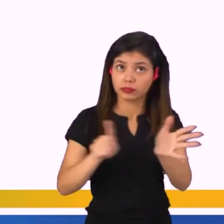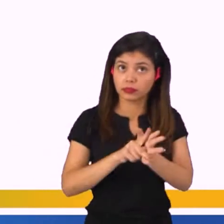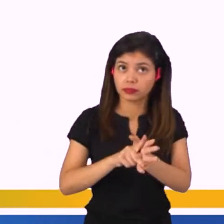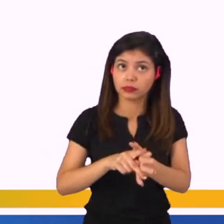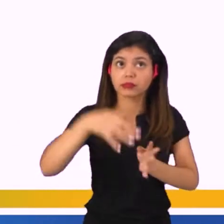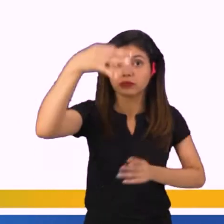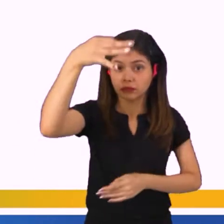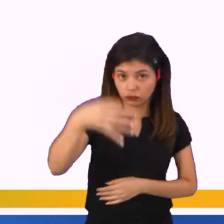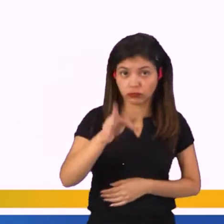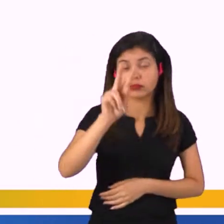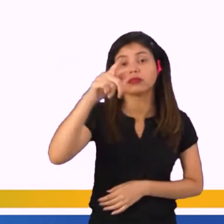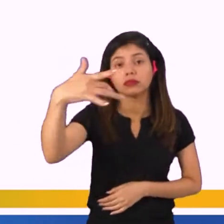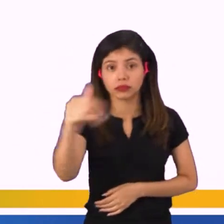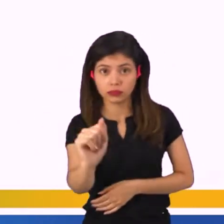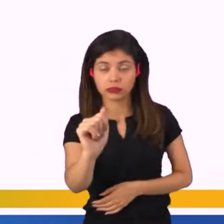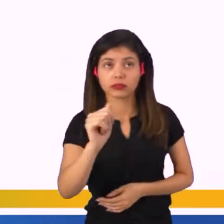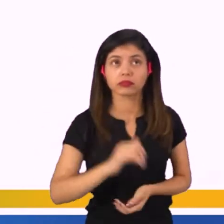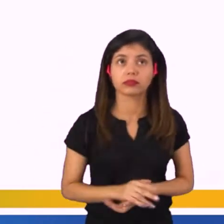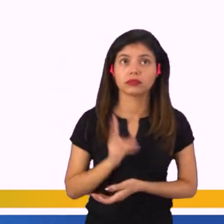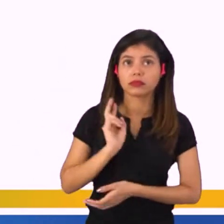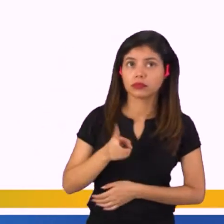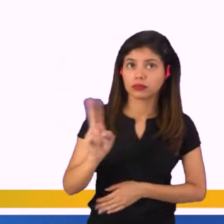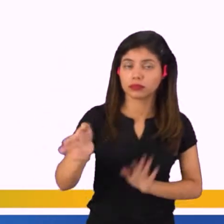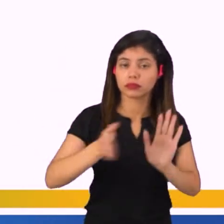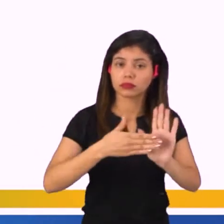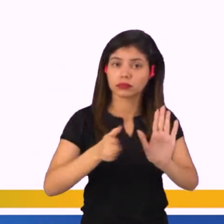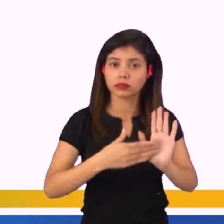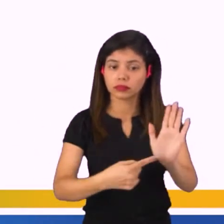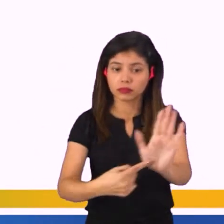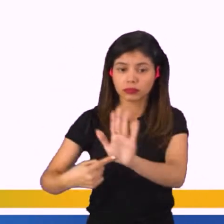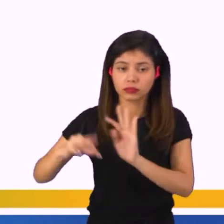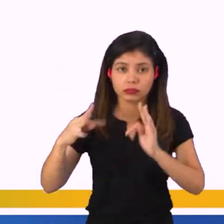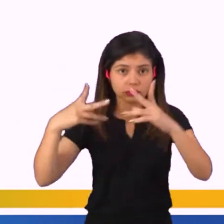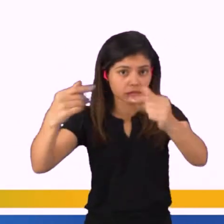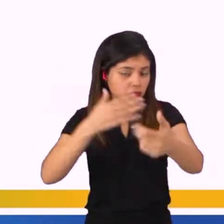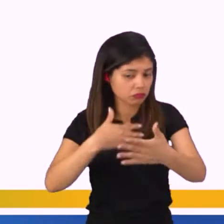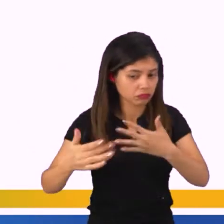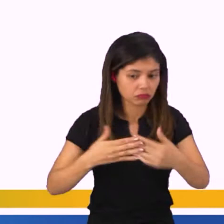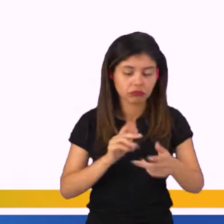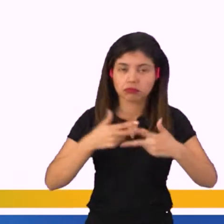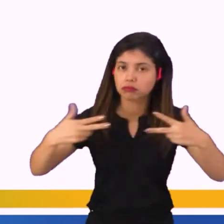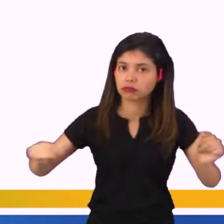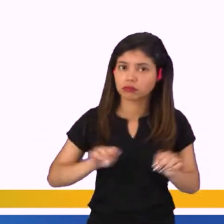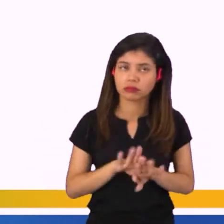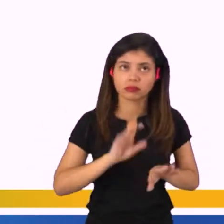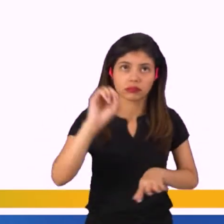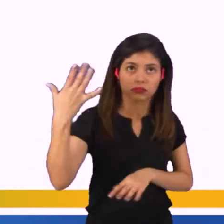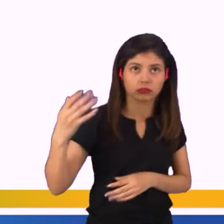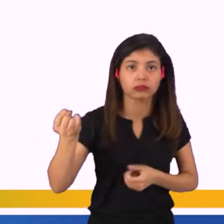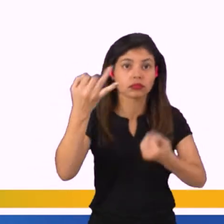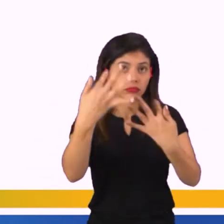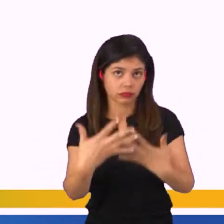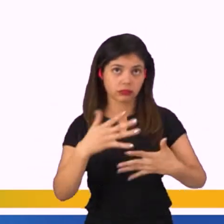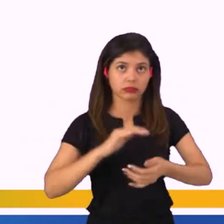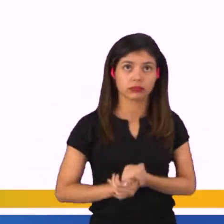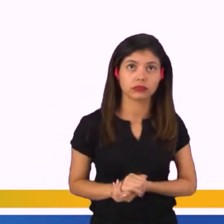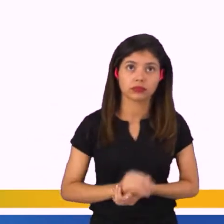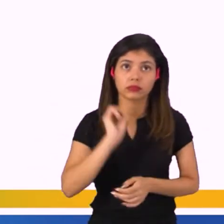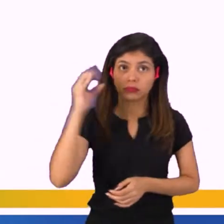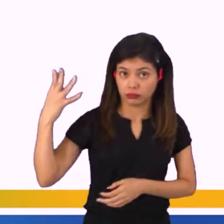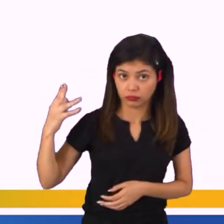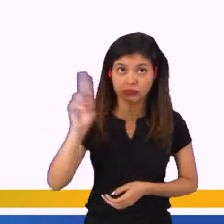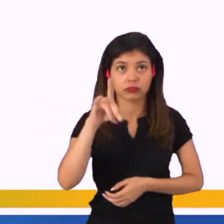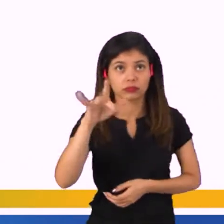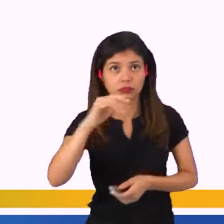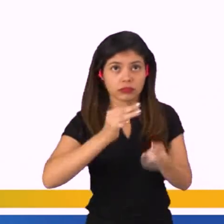né? Uma medida fixada, que servirá como referência para a medição de qualquer outro objeto em relação a essa grandeza. Então, no caso